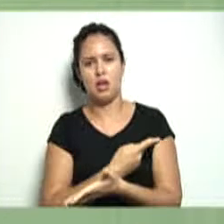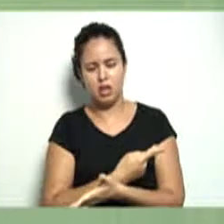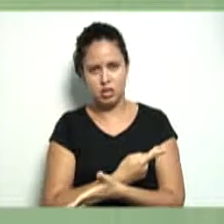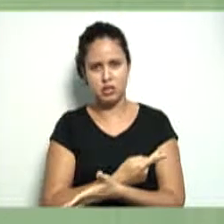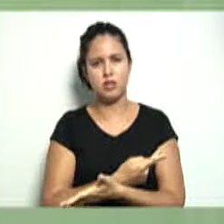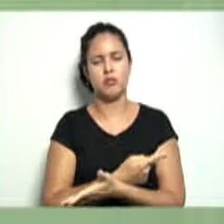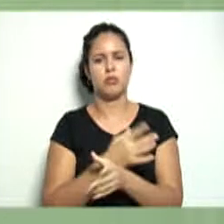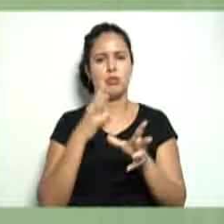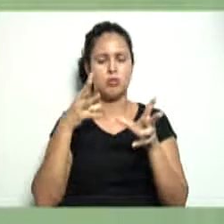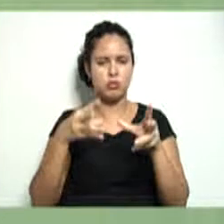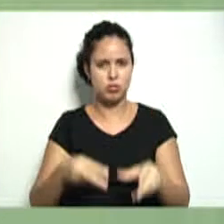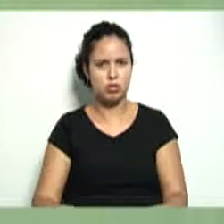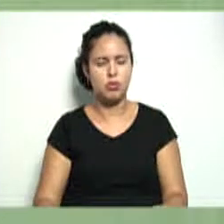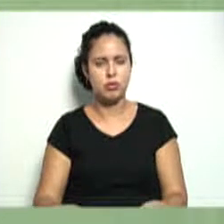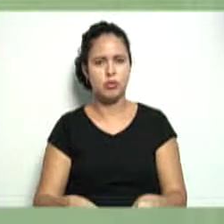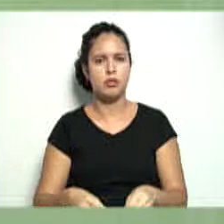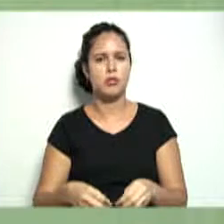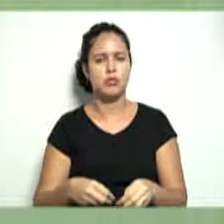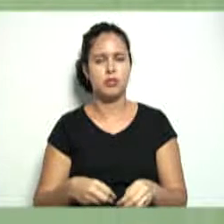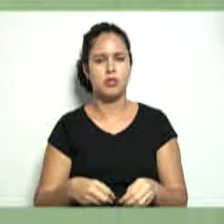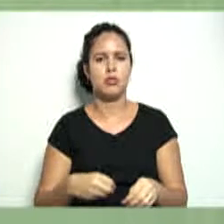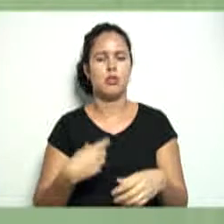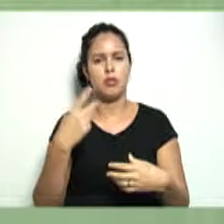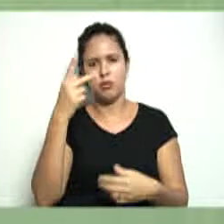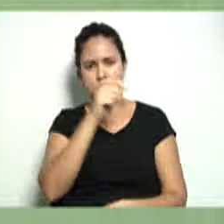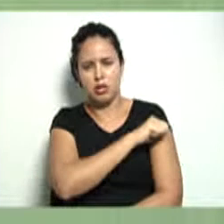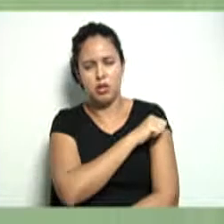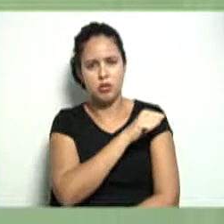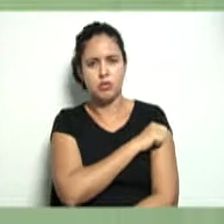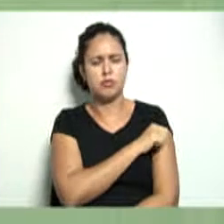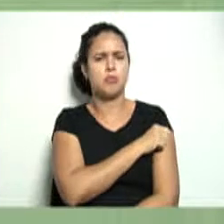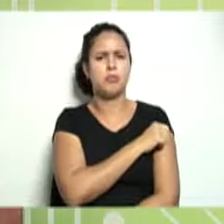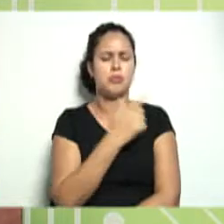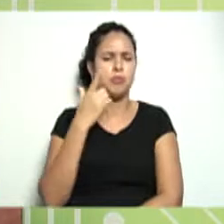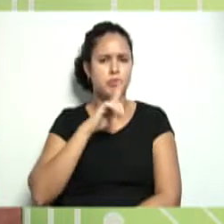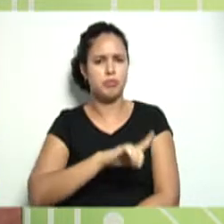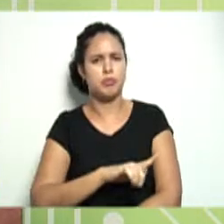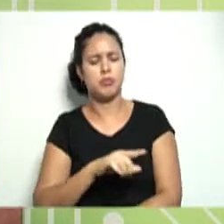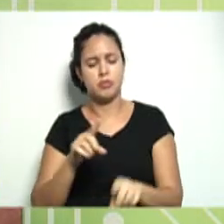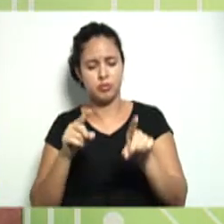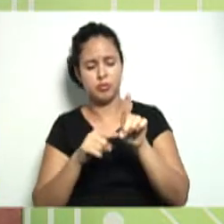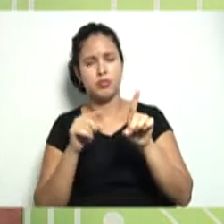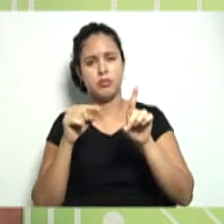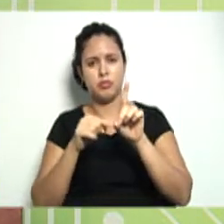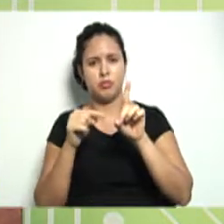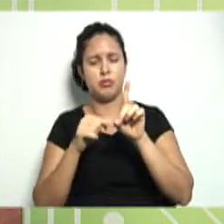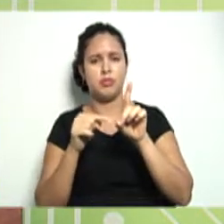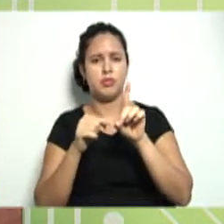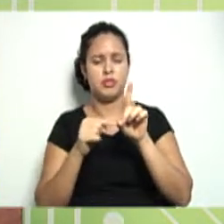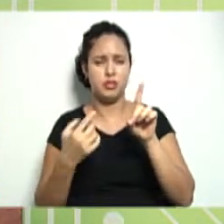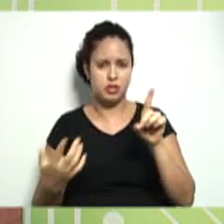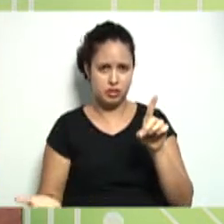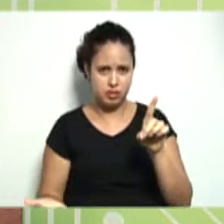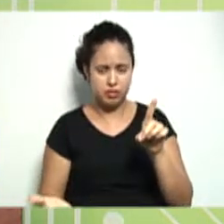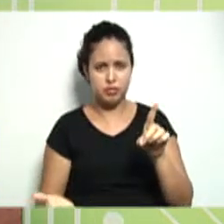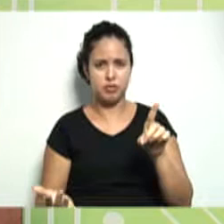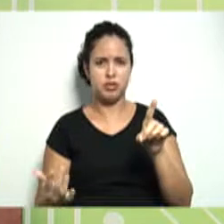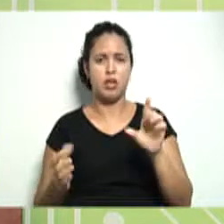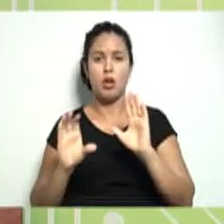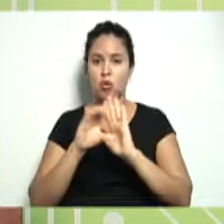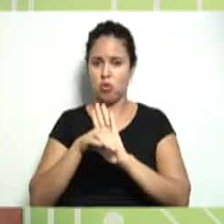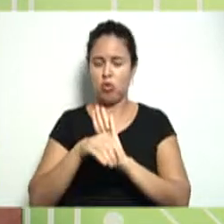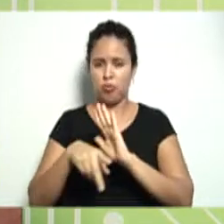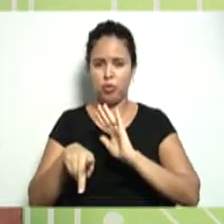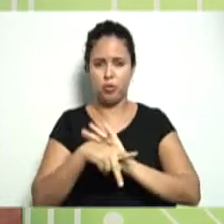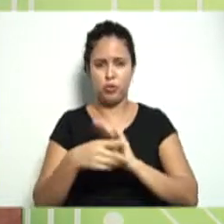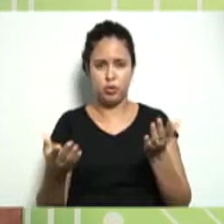tenho certeza que ninguém errou, porque a letra D, ela não é nem referente ao conteúdo da aula de